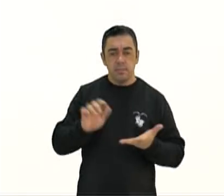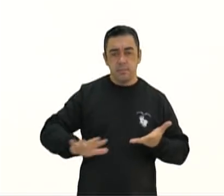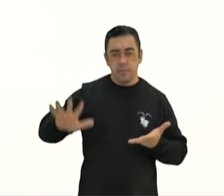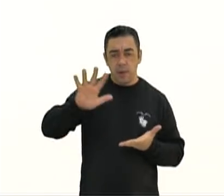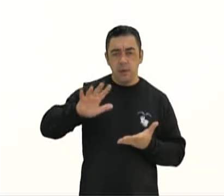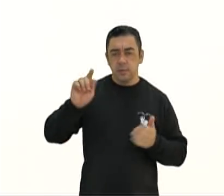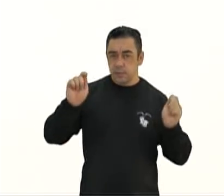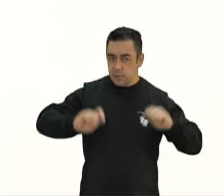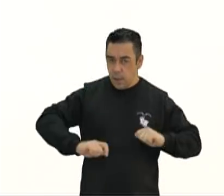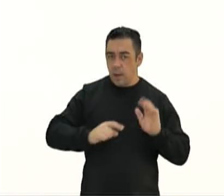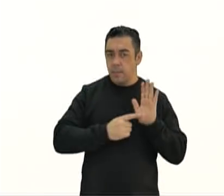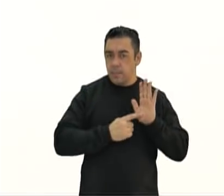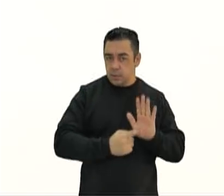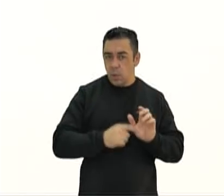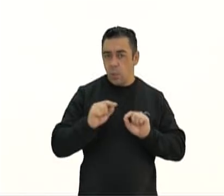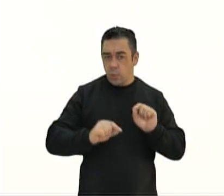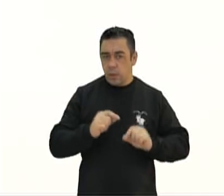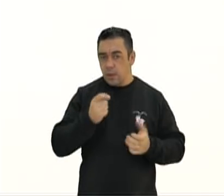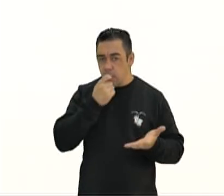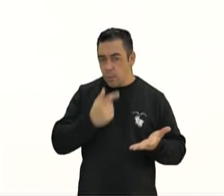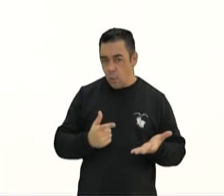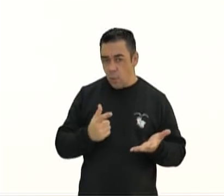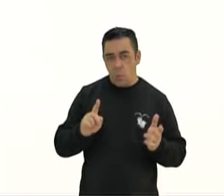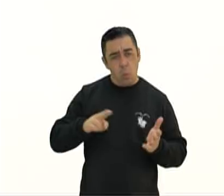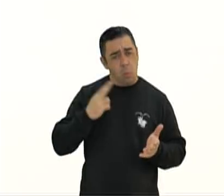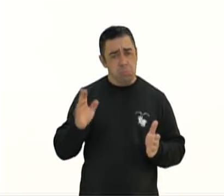não apresentar humor.